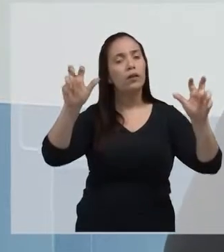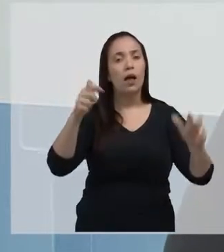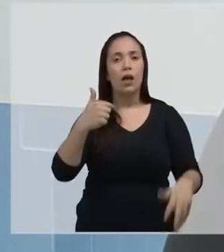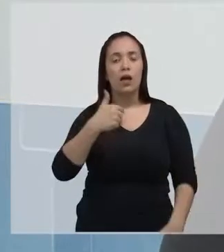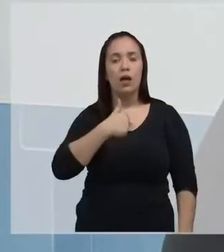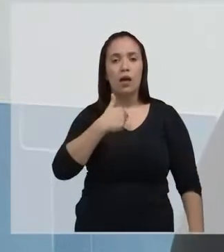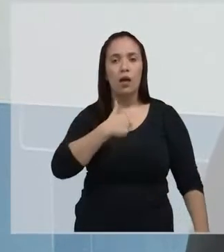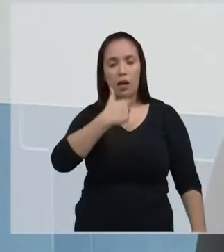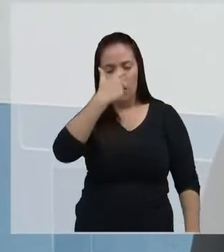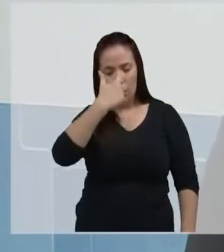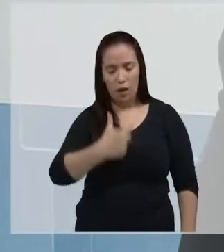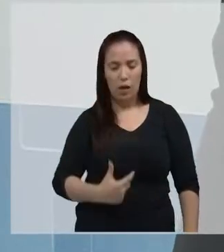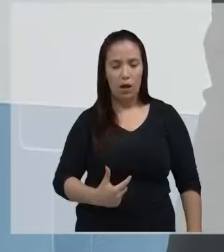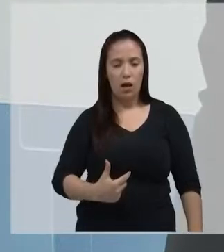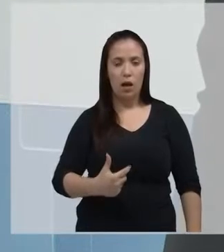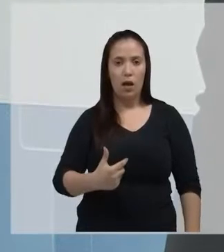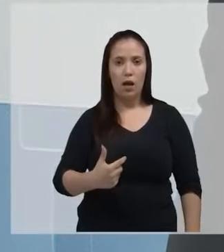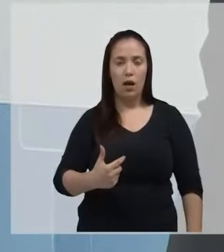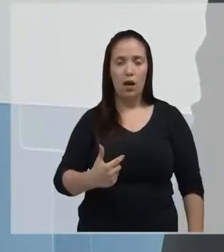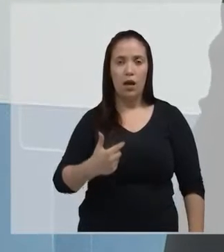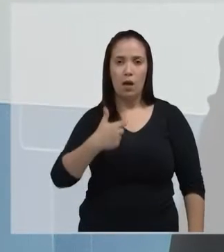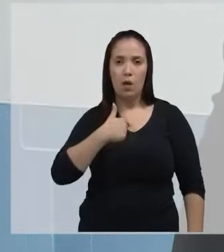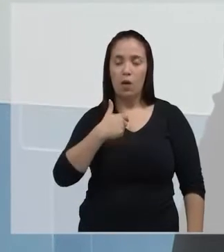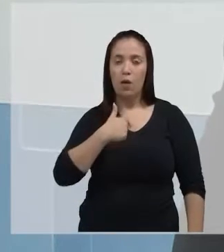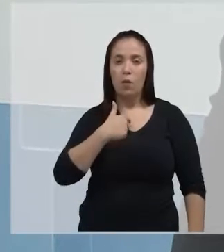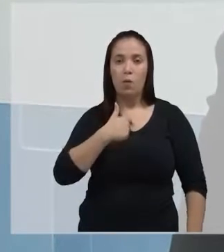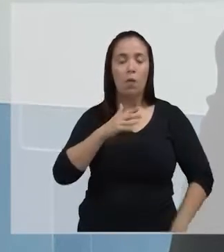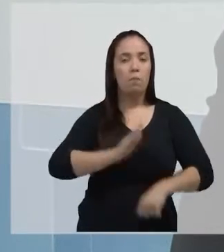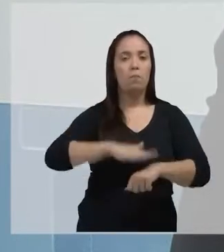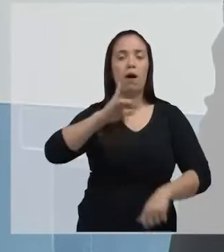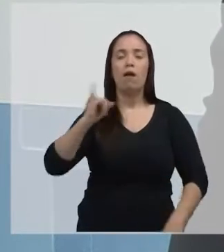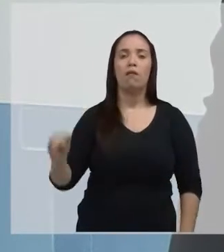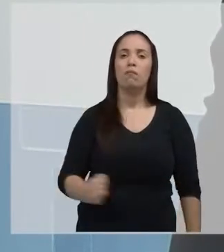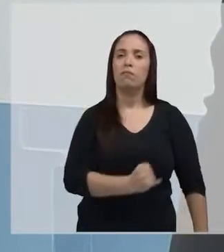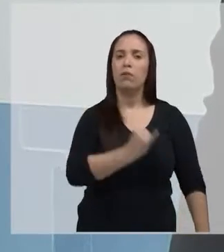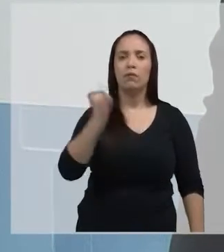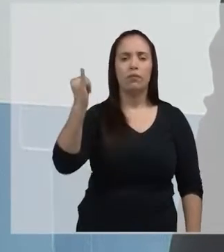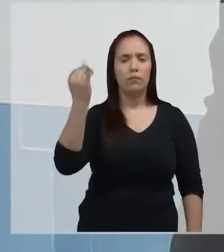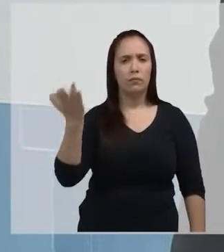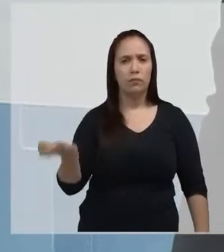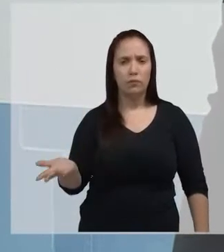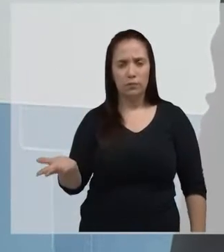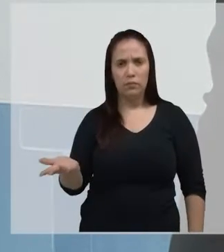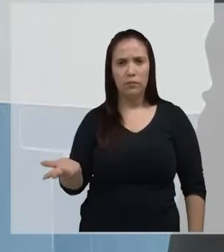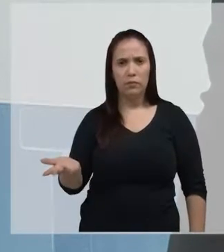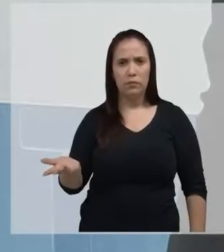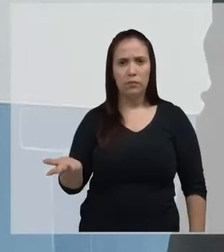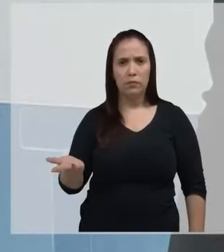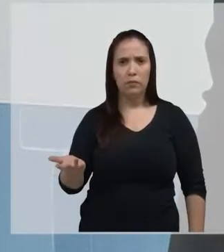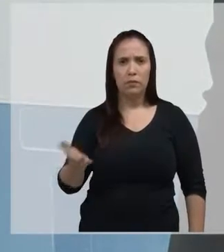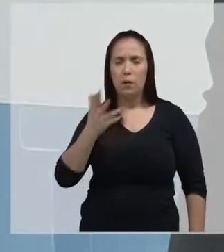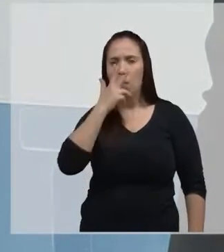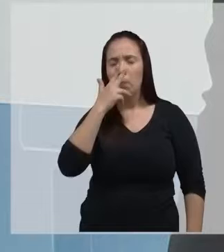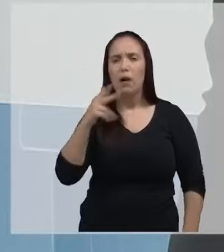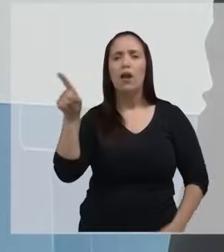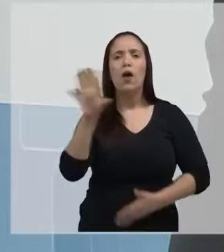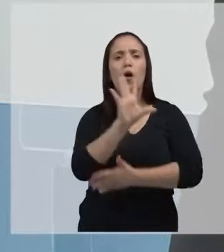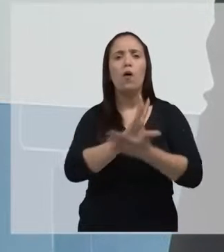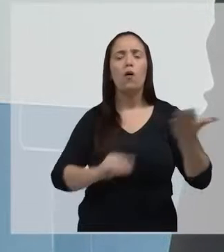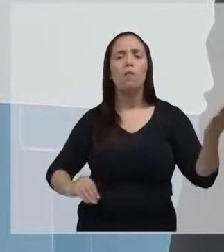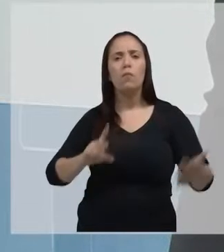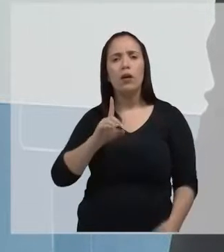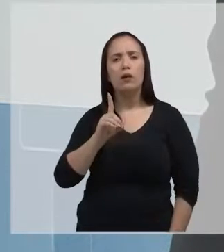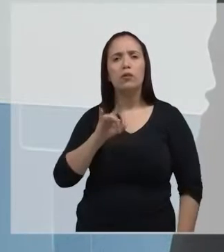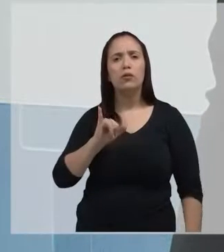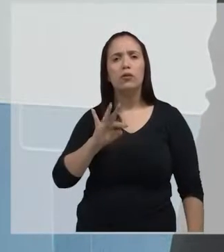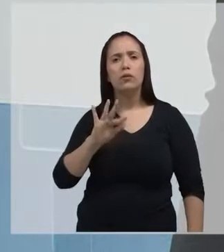uma pessoa, eu sou uma ideia. Sim. Teve alguma coisa? Essas coisas são muito próximas assim de caudilho, né? De ditador. Essas coisas eu acho muito